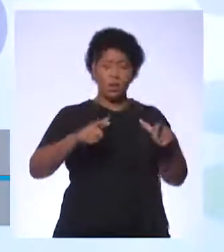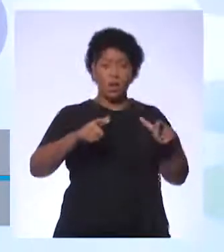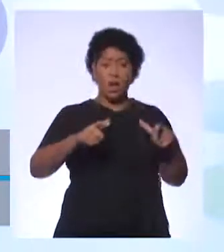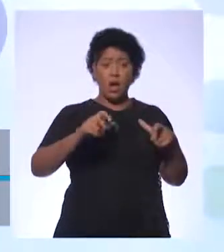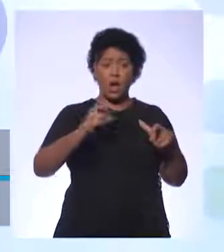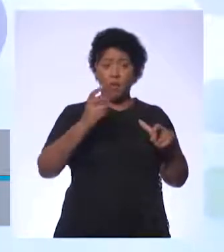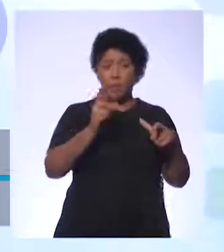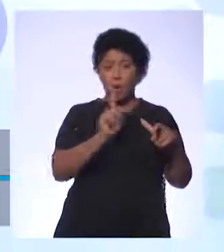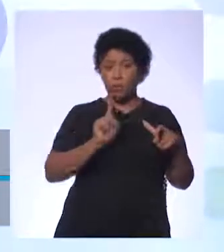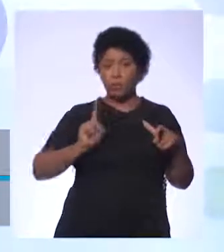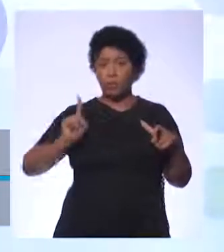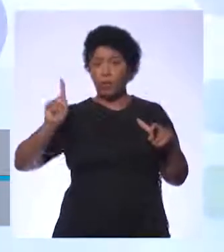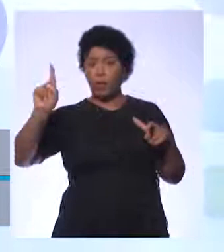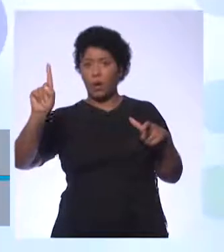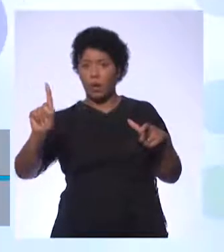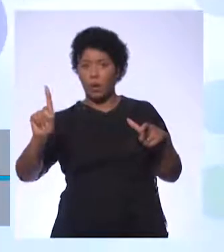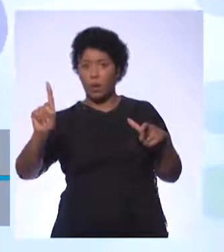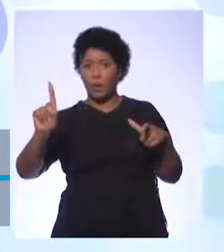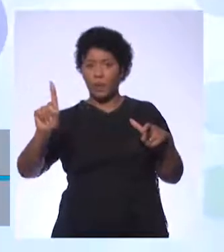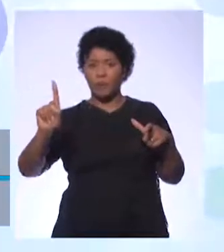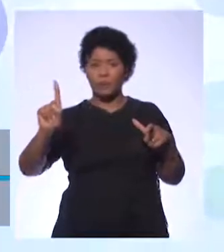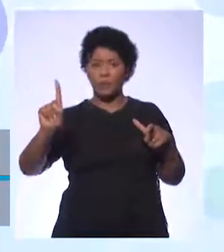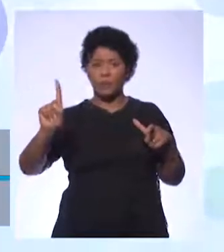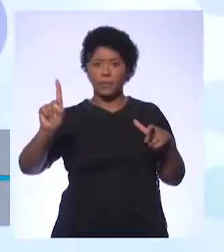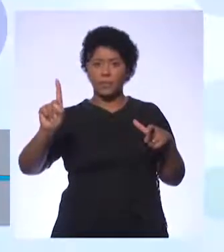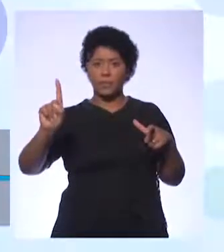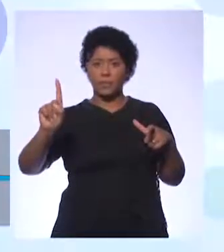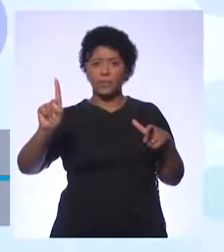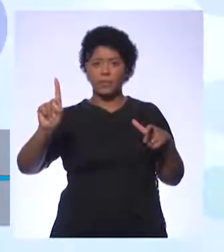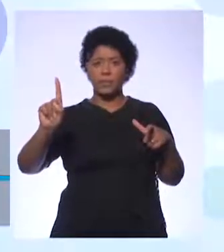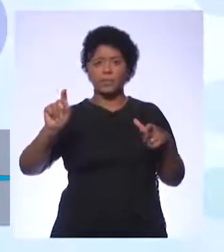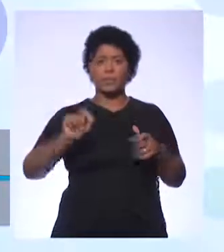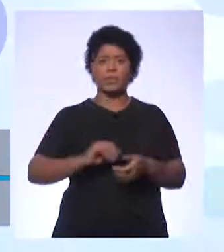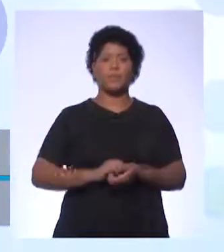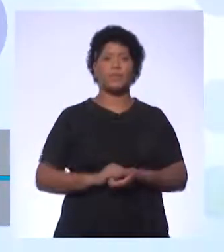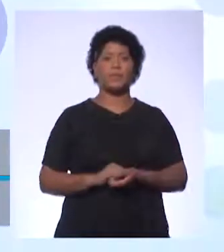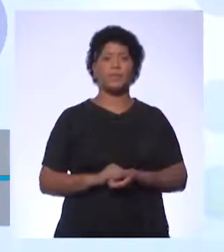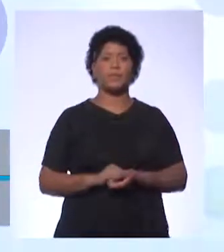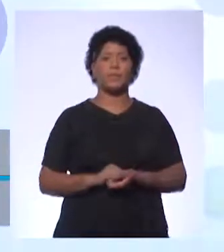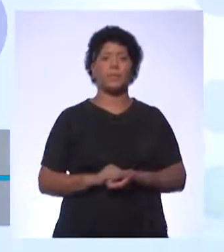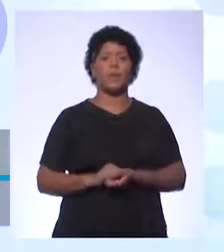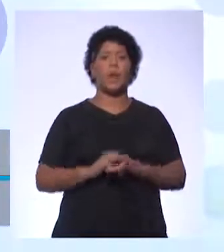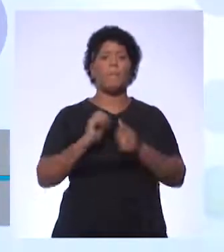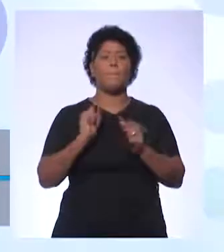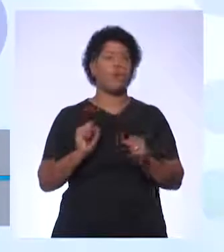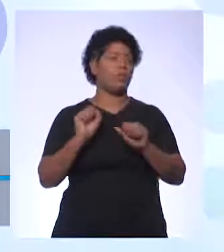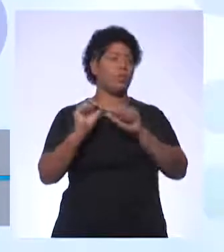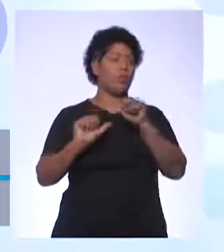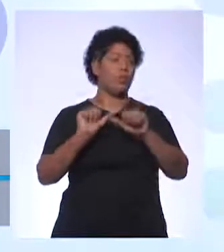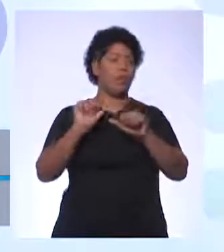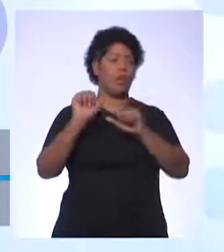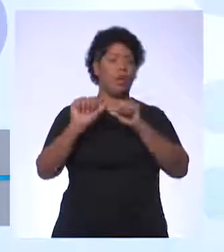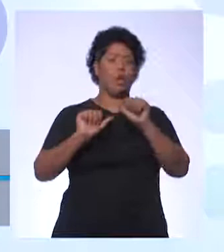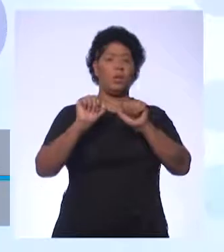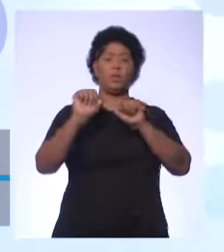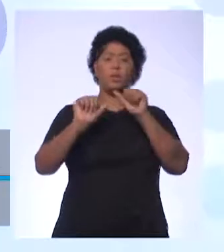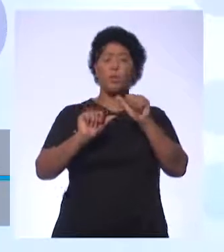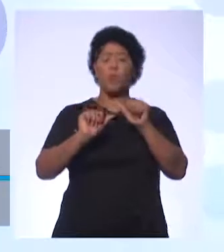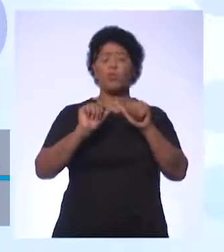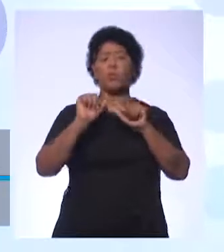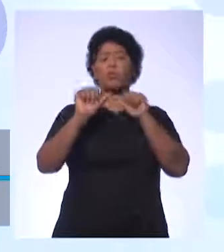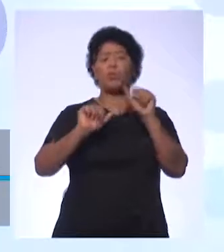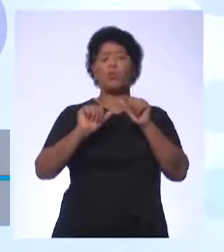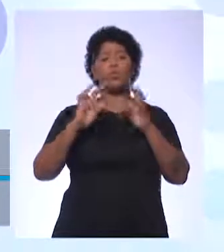cena? A história acontece somente em um lugar, só em um momento? Eu posso trocar esse momento? Então, tudo isso é